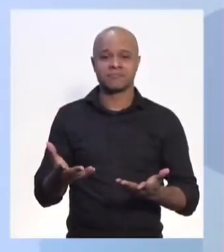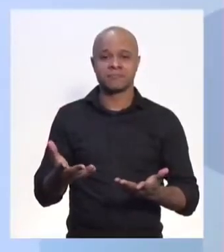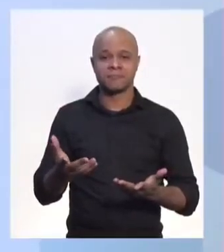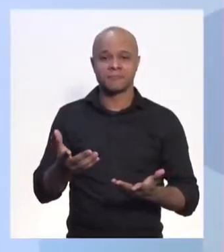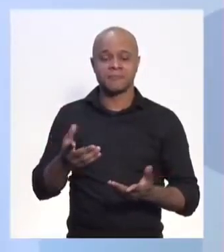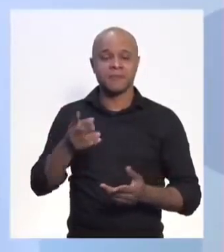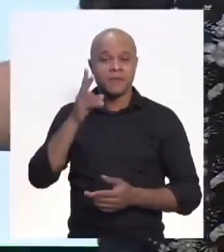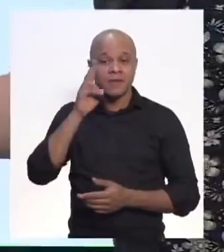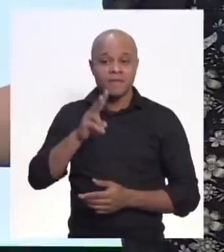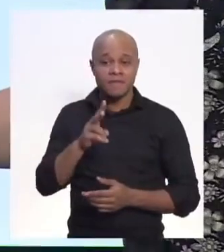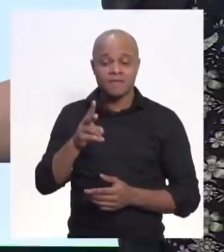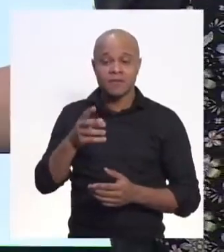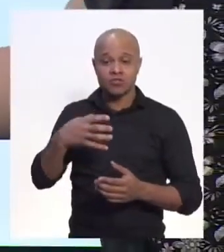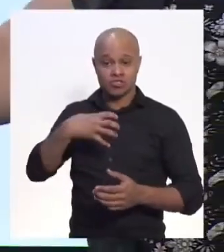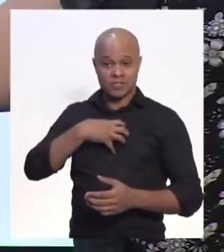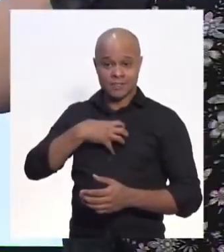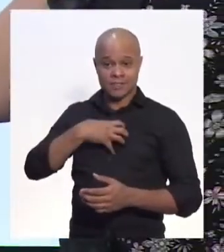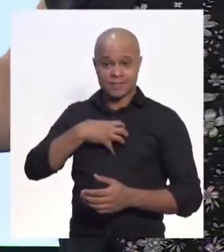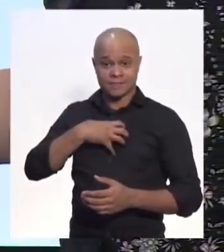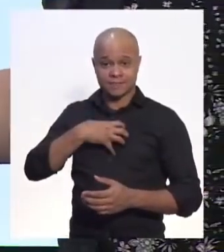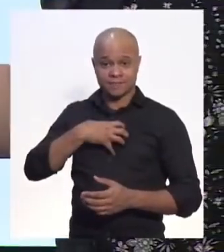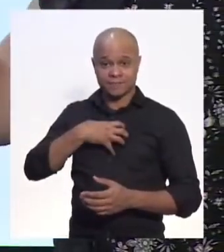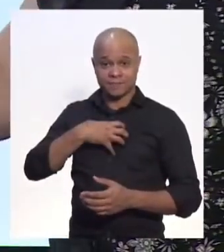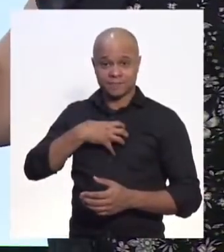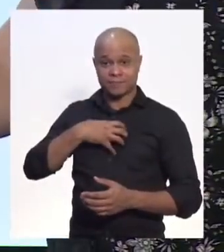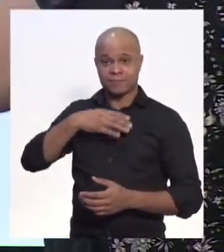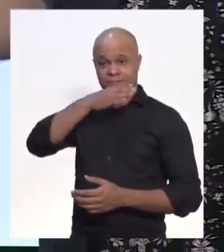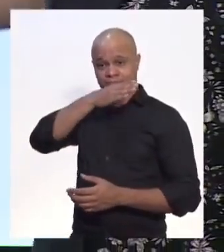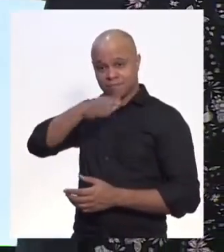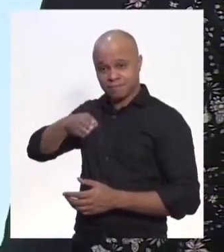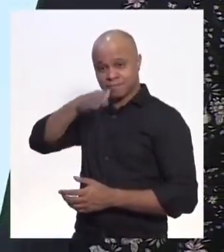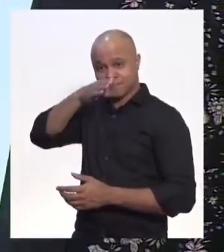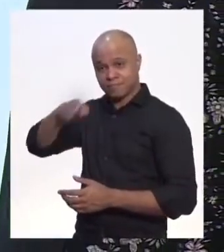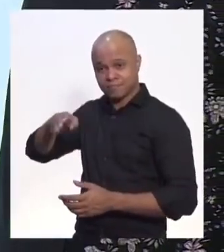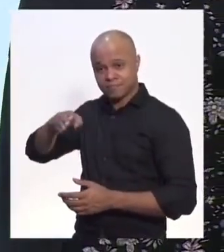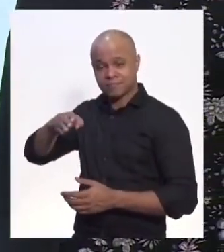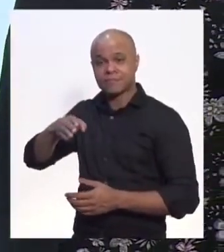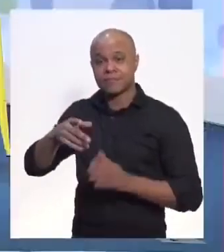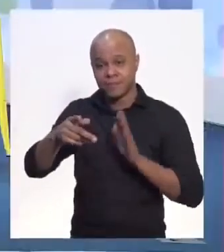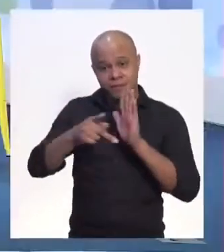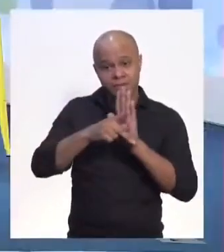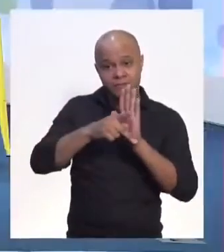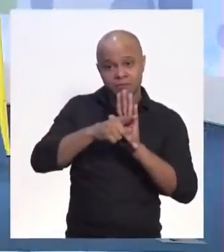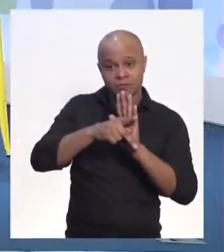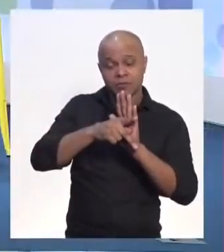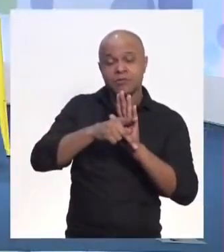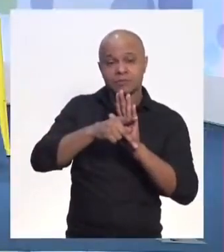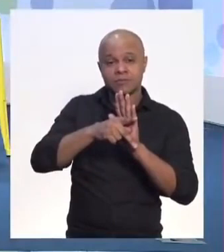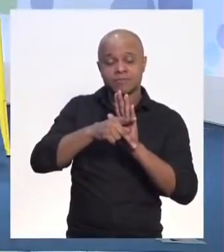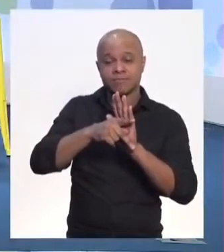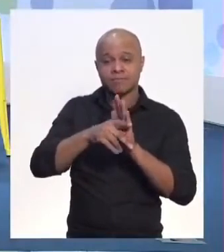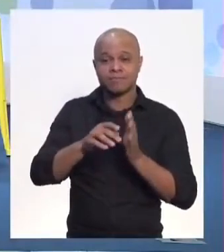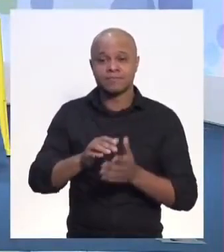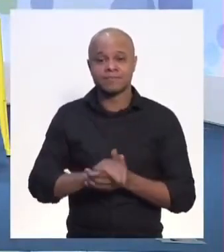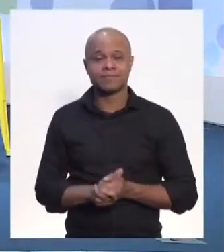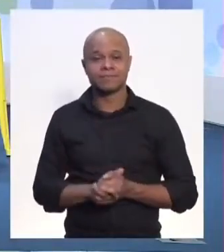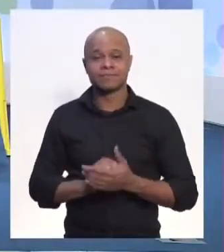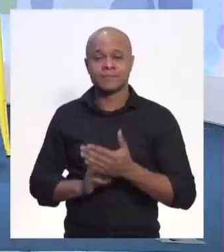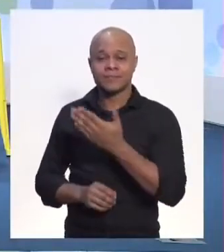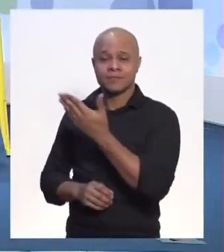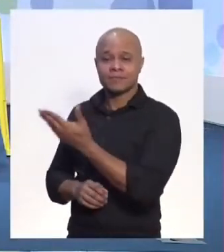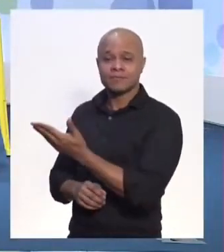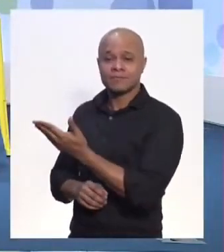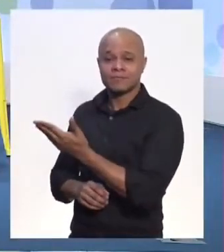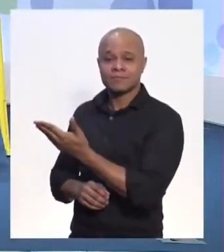as posições delas. Exatamente. Né, em relação à própria posição da Rosa dos Ventos que a gente olhou ali no canto,